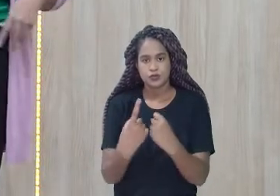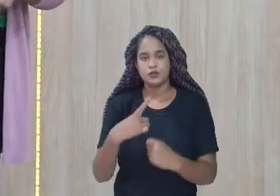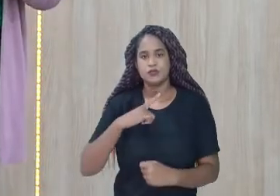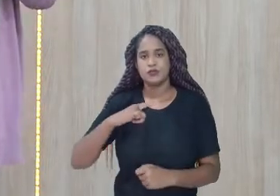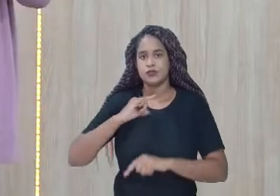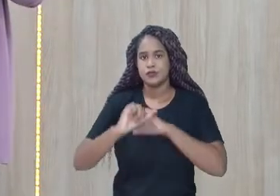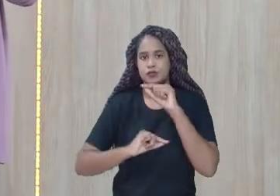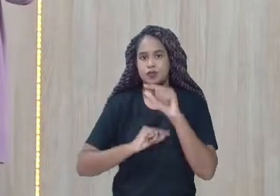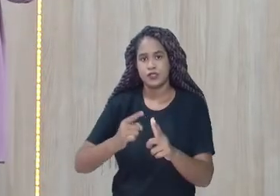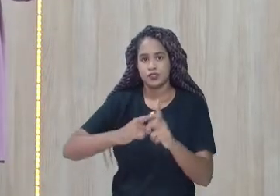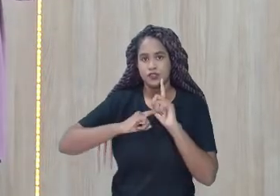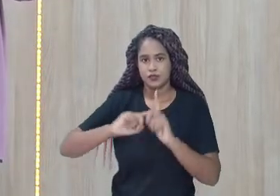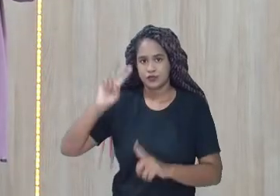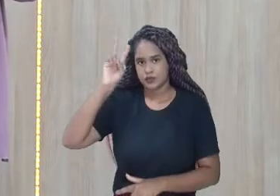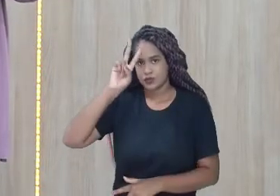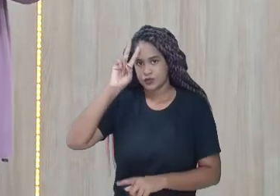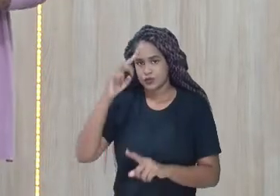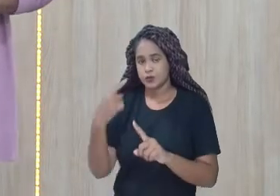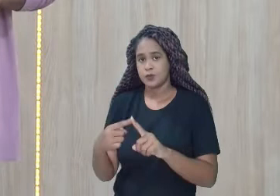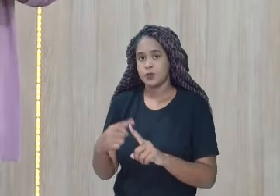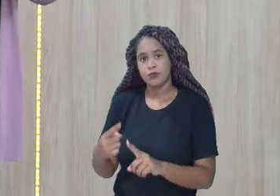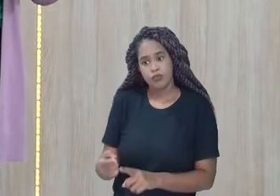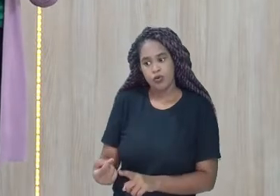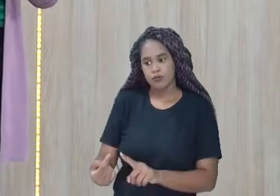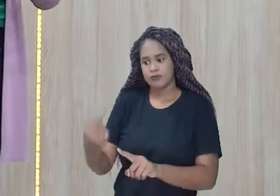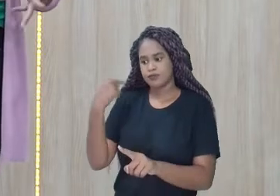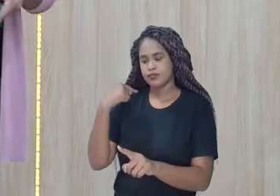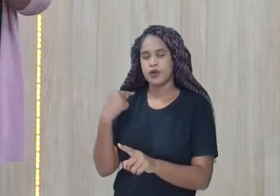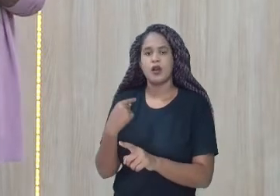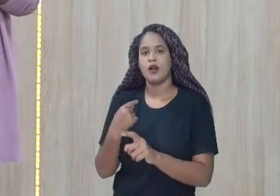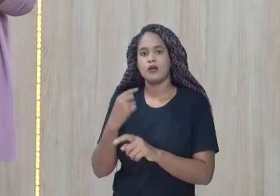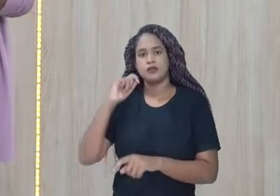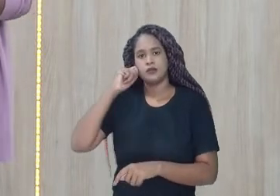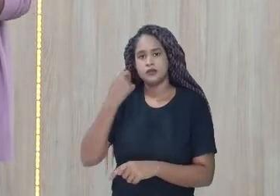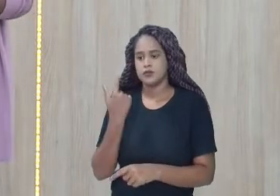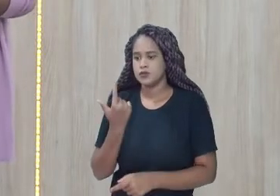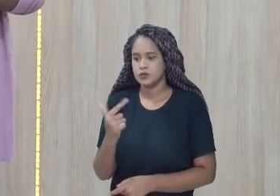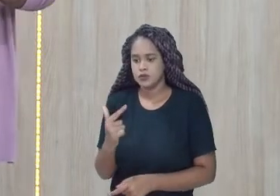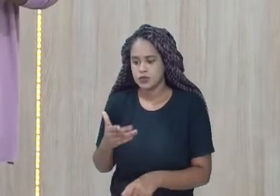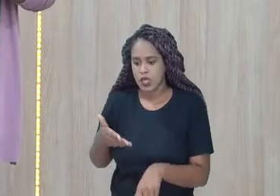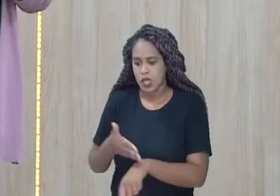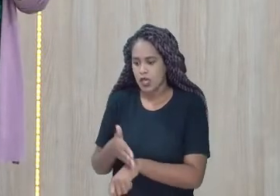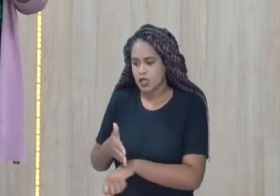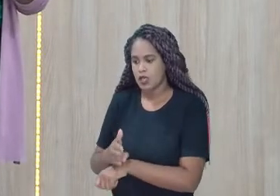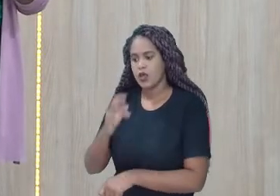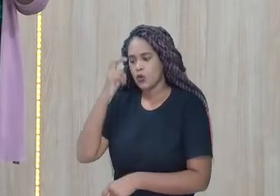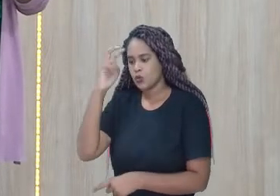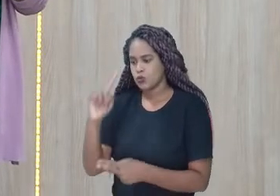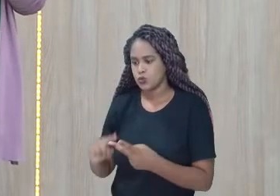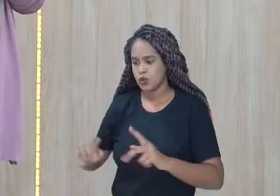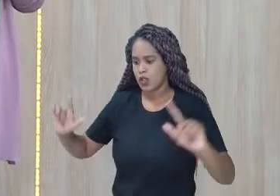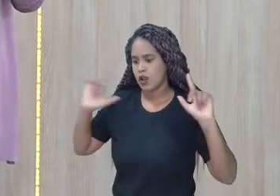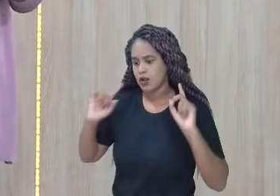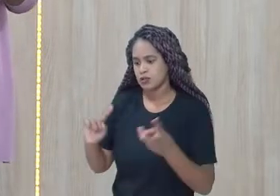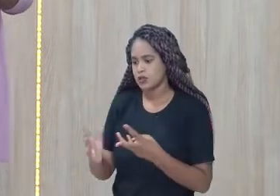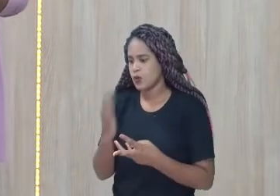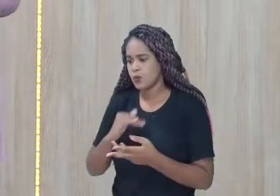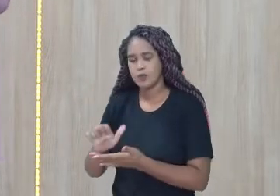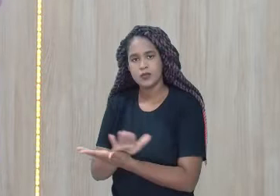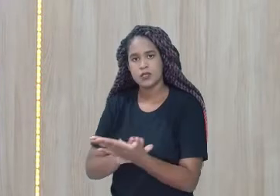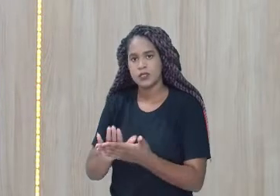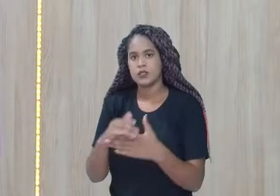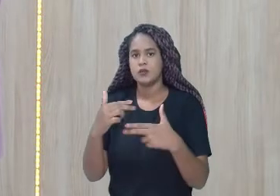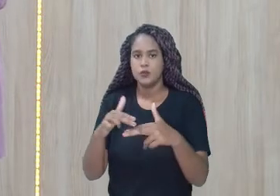educação, acesso à cultura, acesso ao lazer, acesso à comida. Então, tudo isso é uma dívida que a nossa